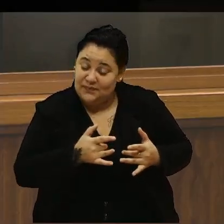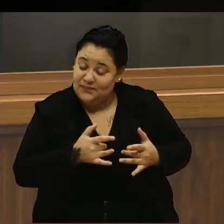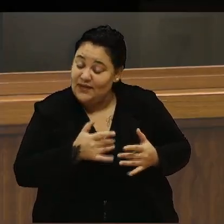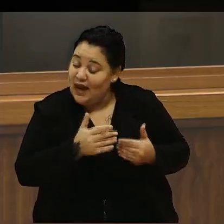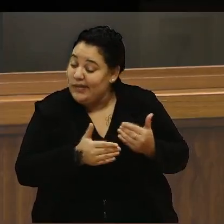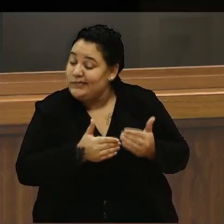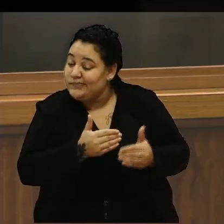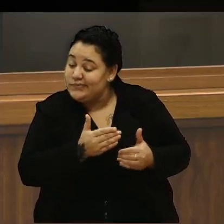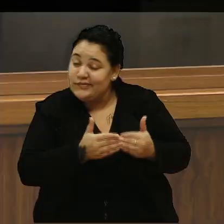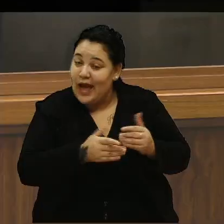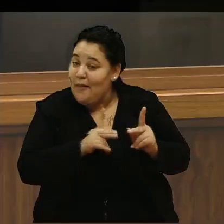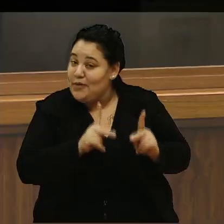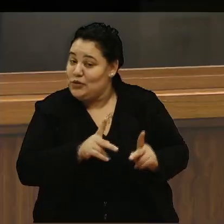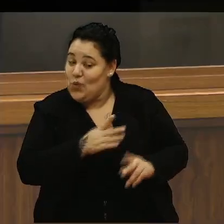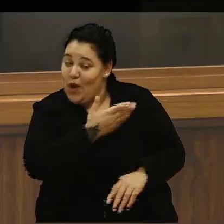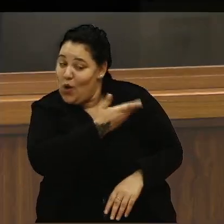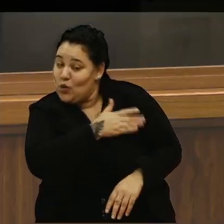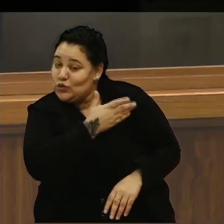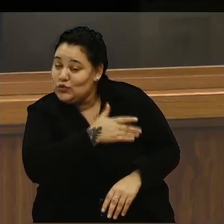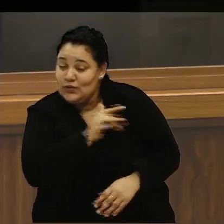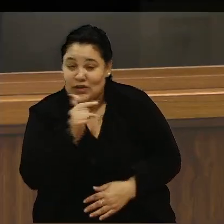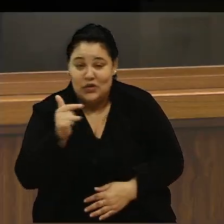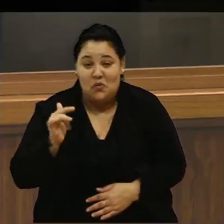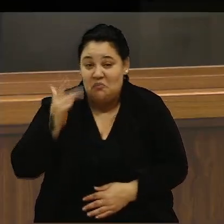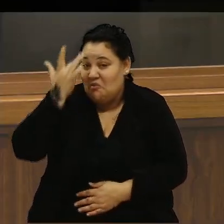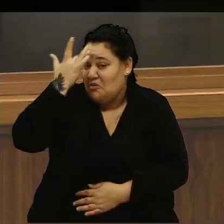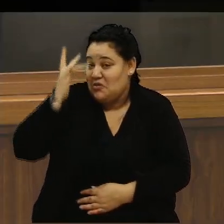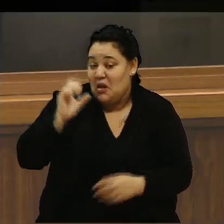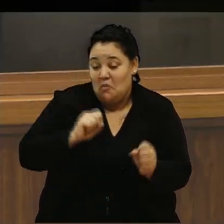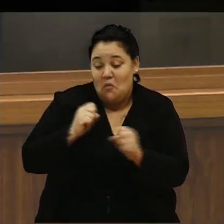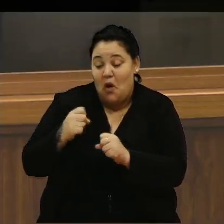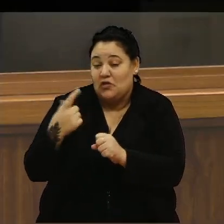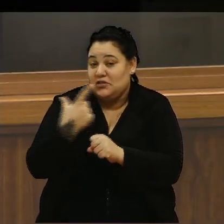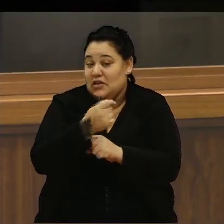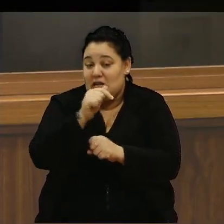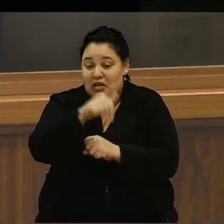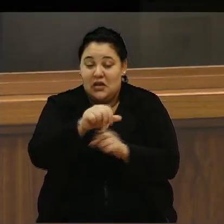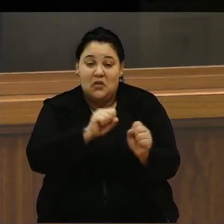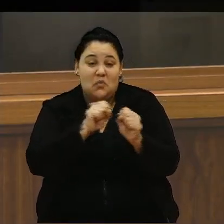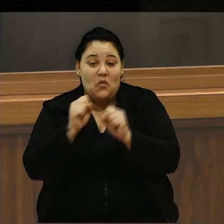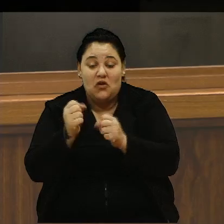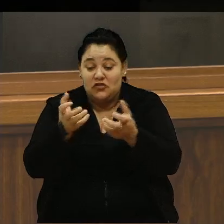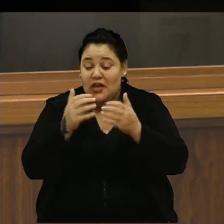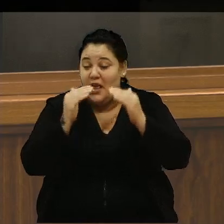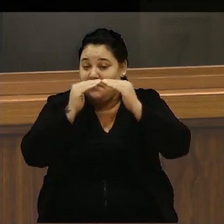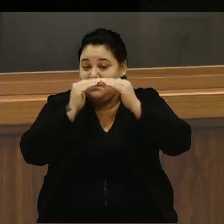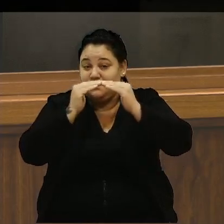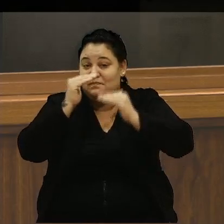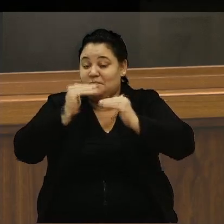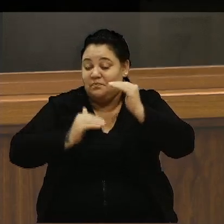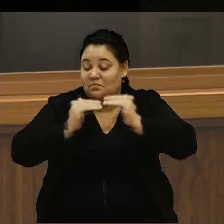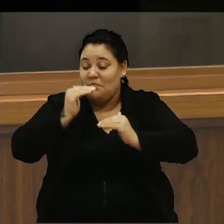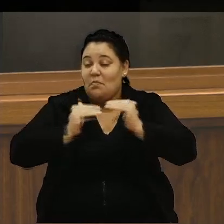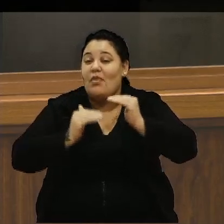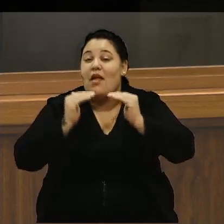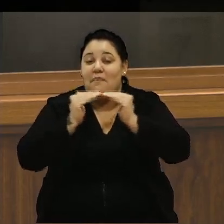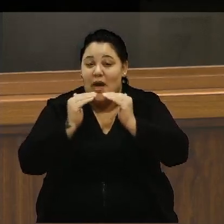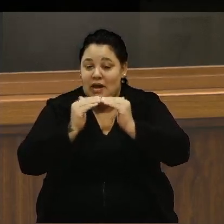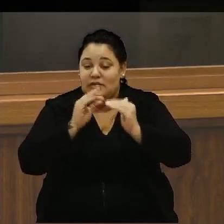e outros, eu não sei, pode sair daqui, pode querer equiparação, isso pode abrir um